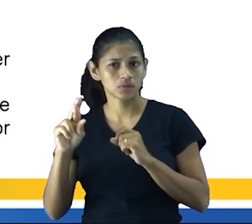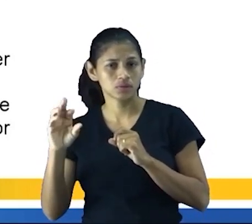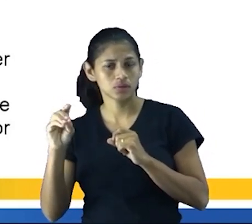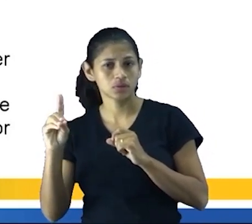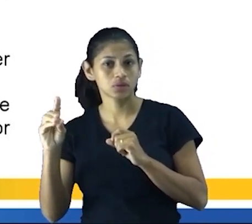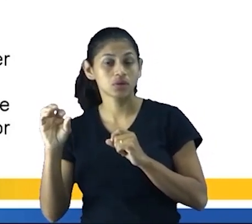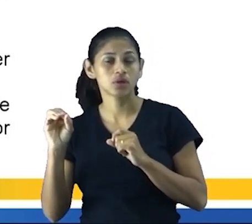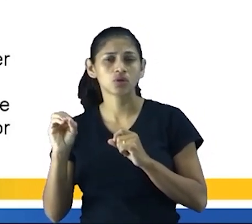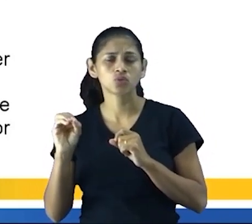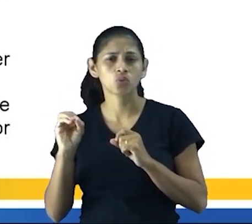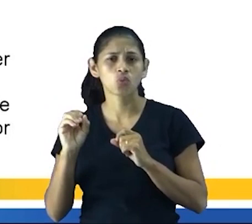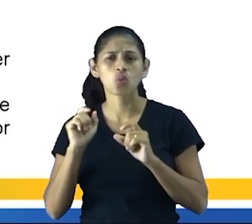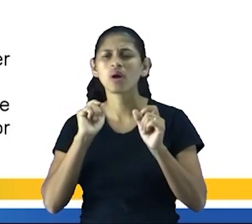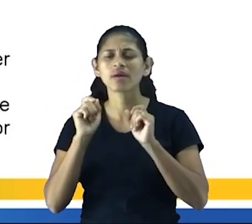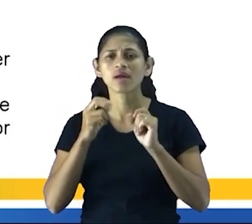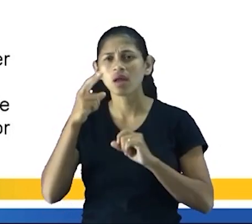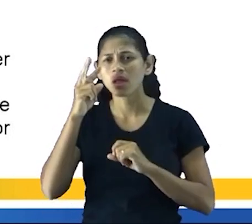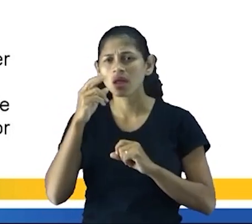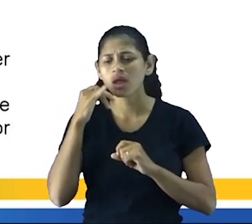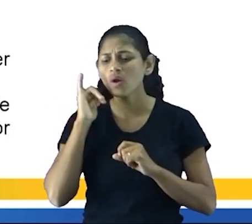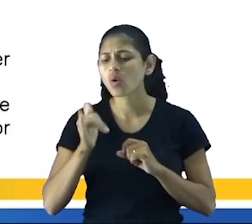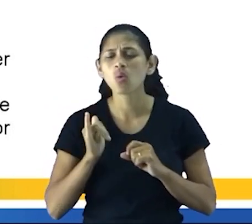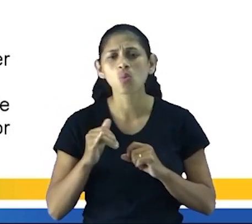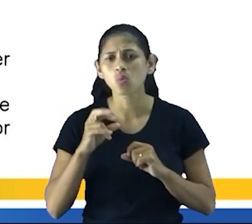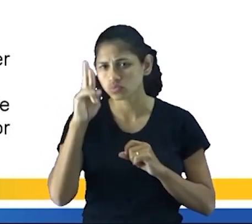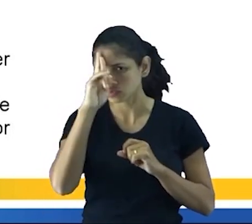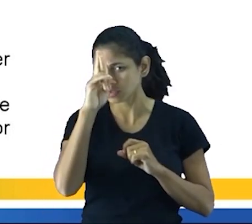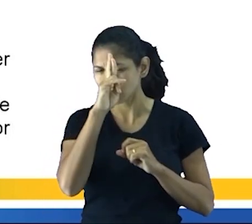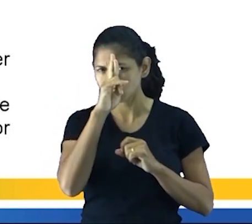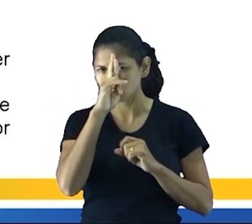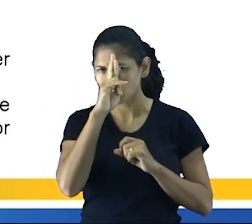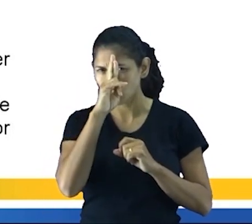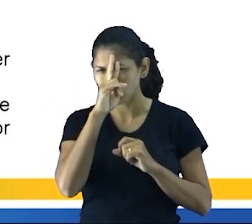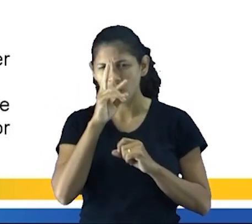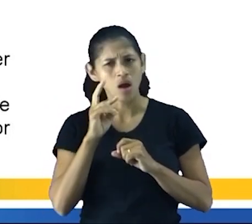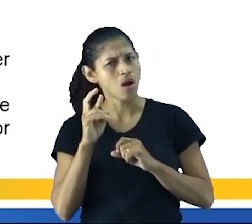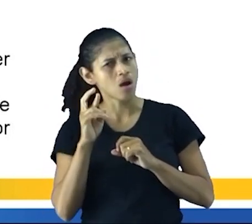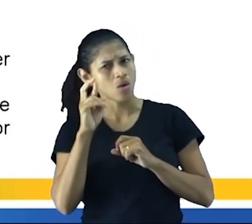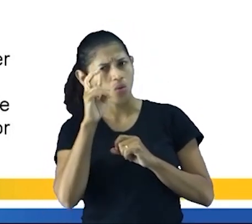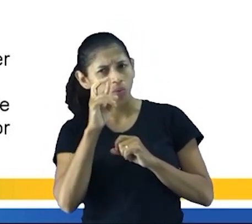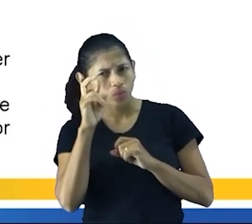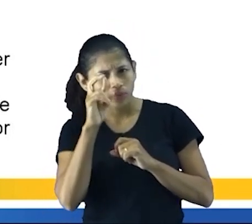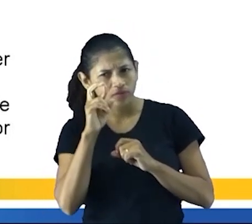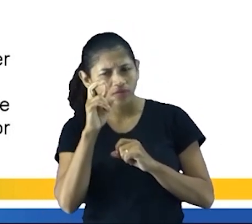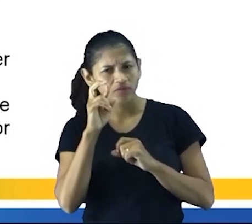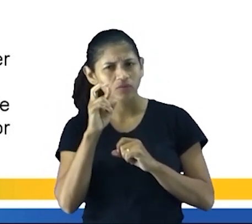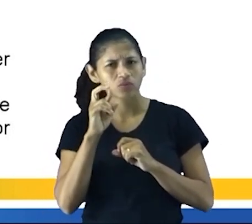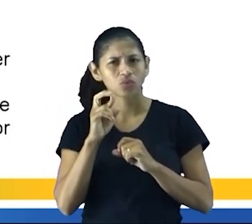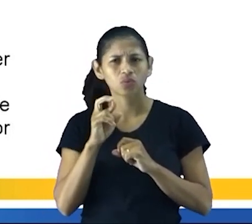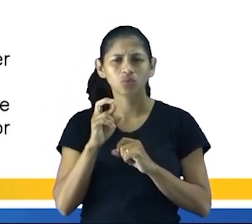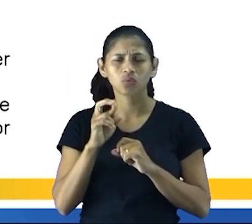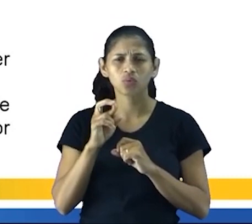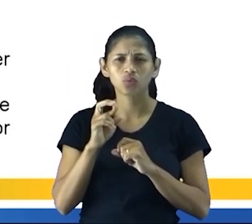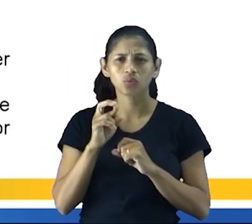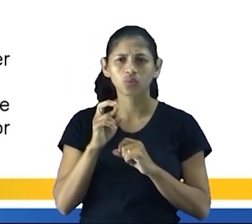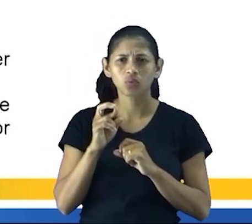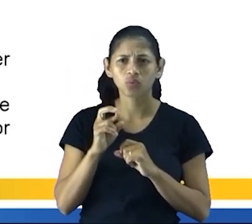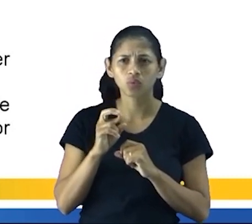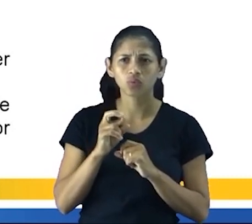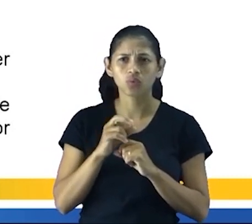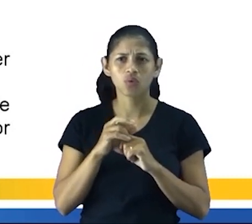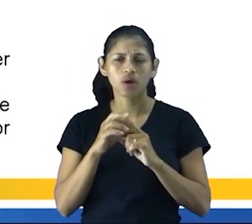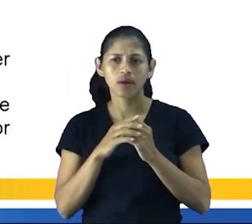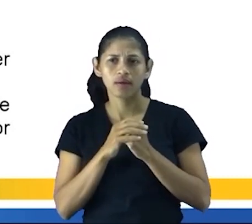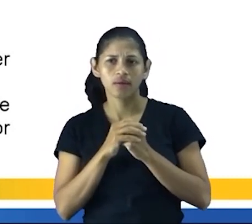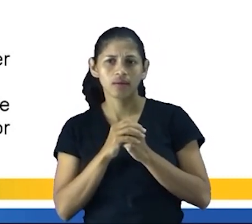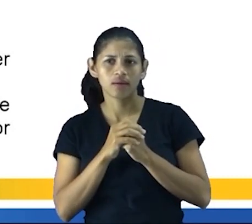um narrador que está fora da história, só observando os fatos, narrador observador, ou é um narrador onisciente, que sabe